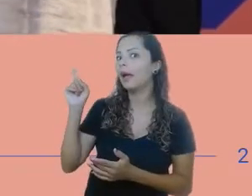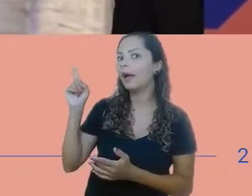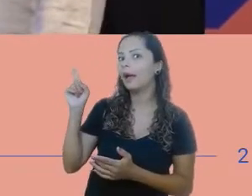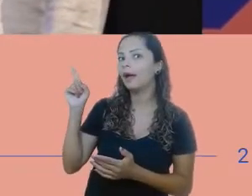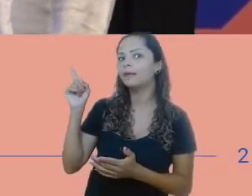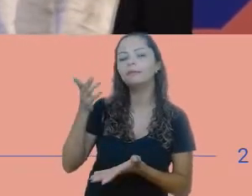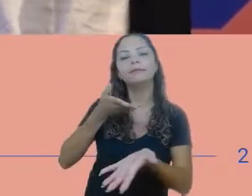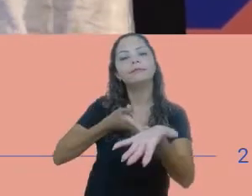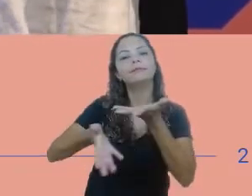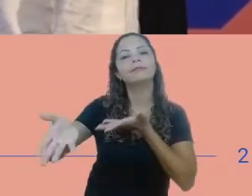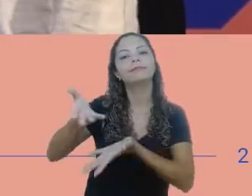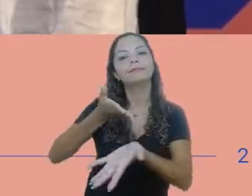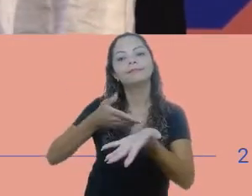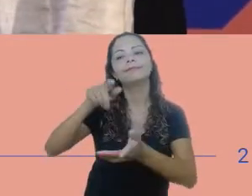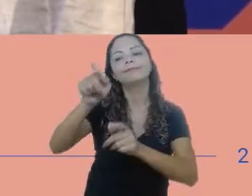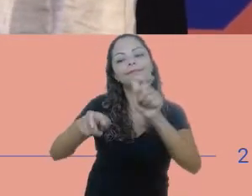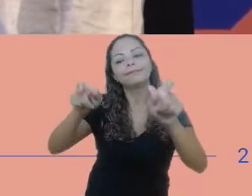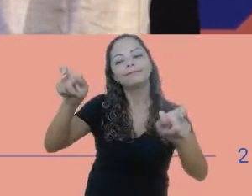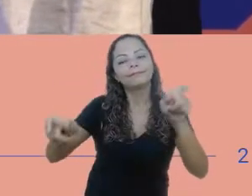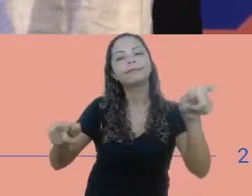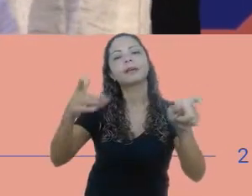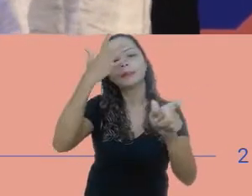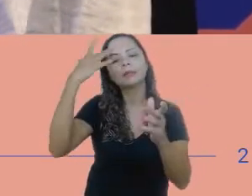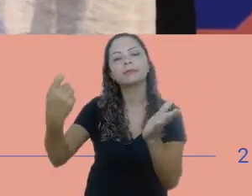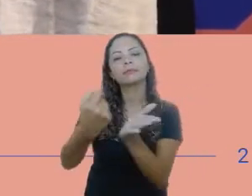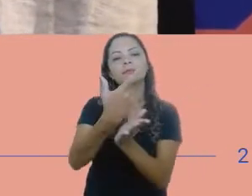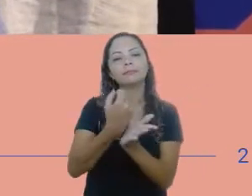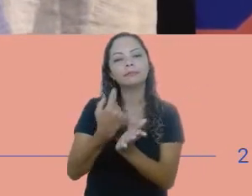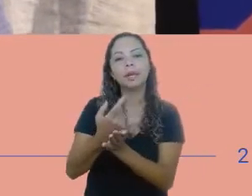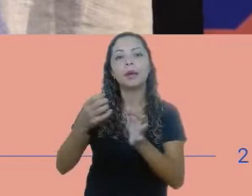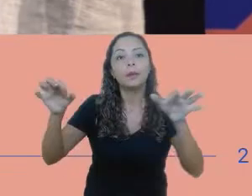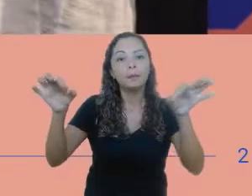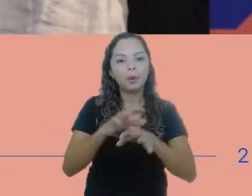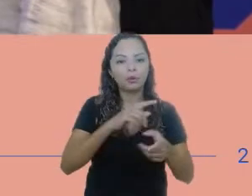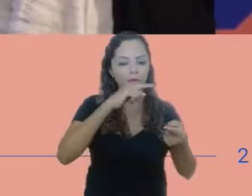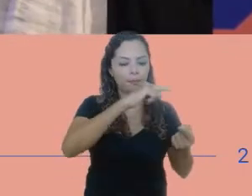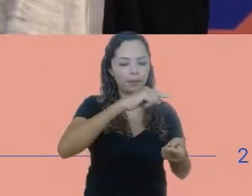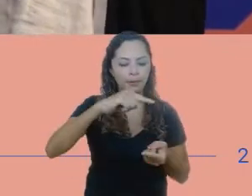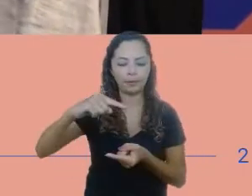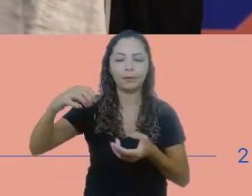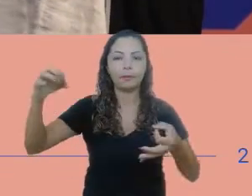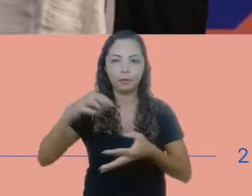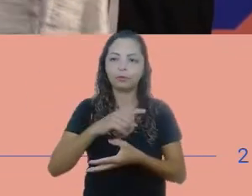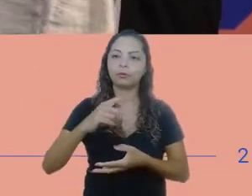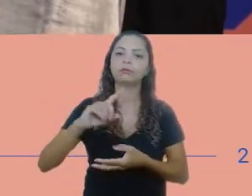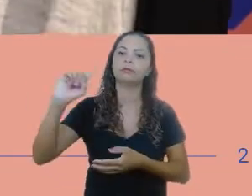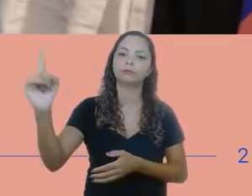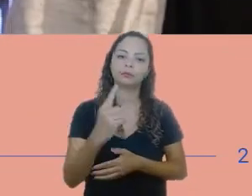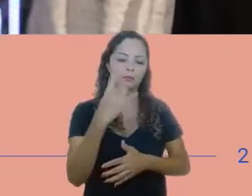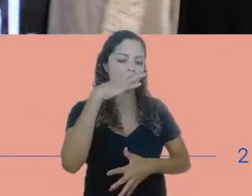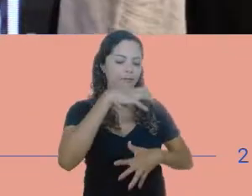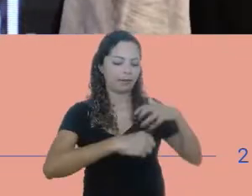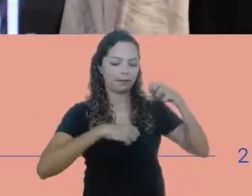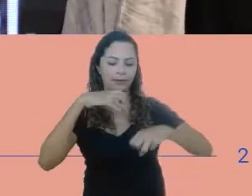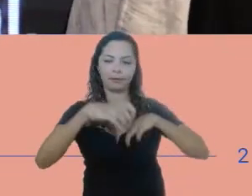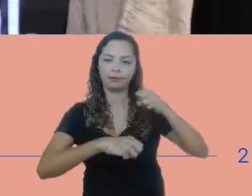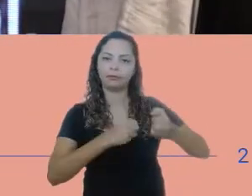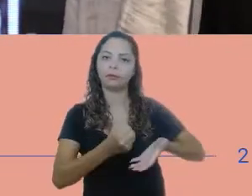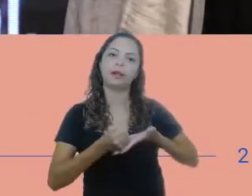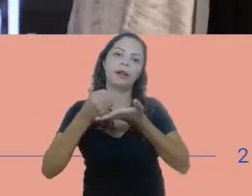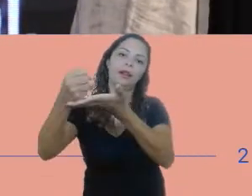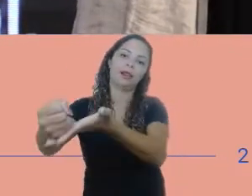digital eles podem coletar essas cápsulas depois para que ela não vire resido então é muito bacana é